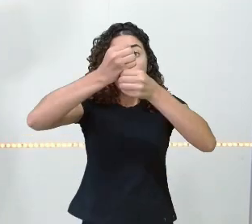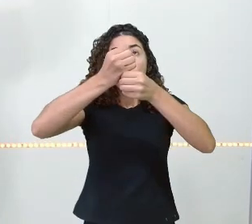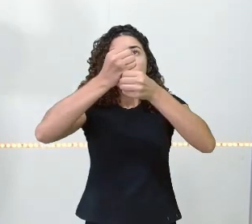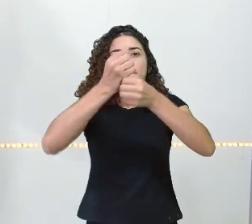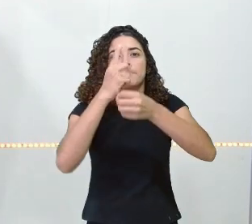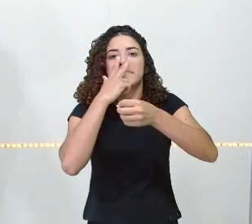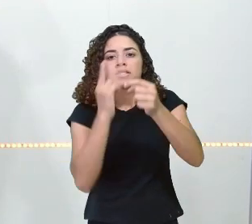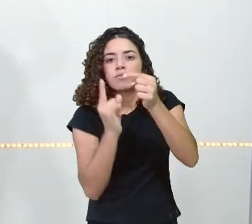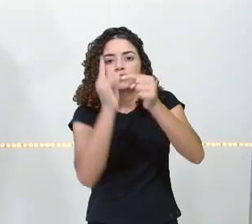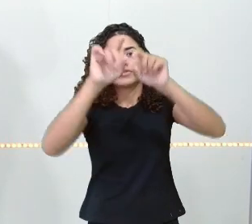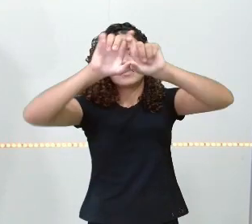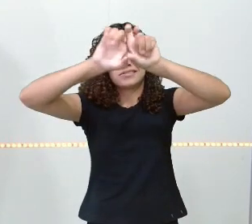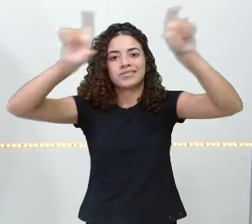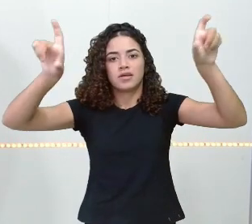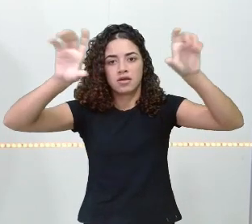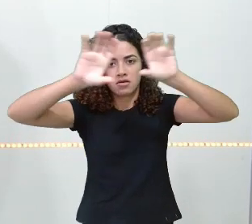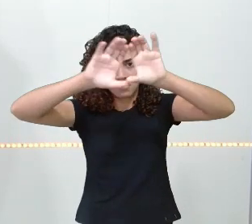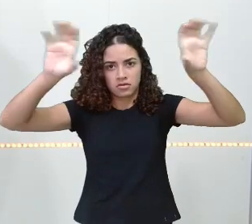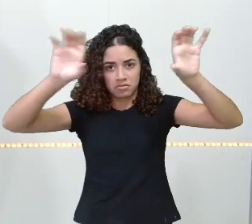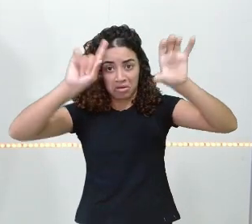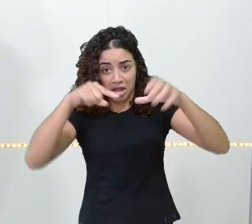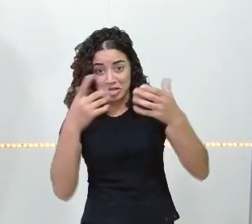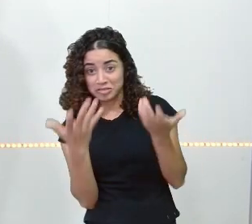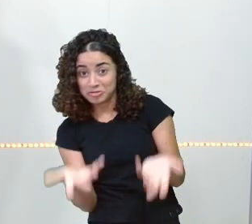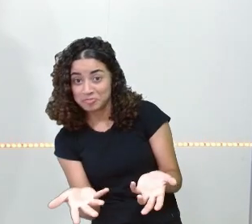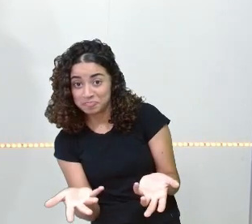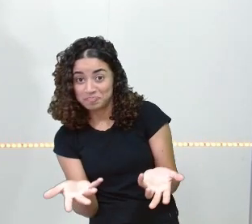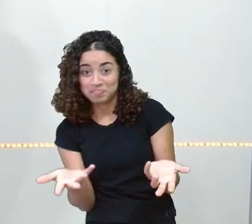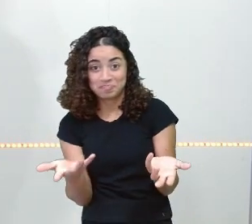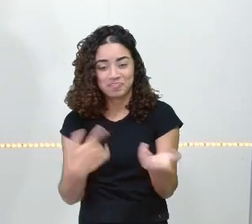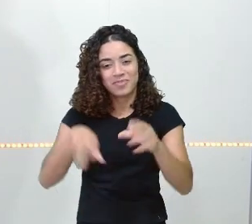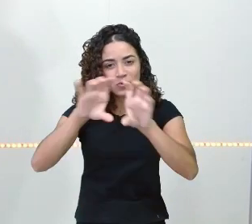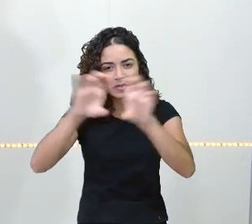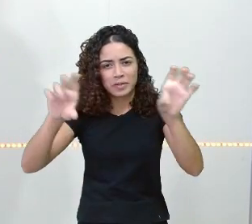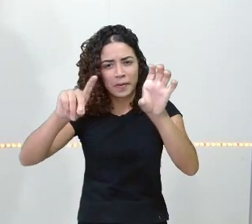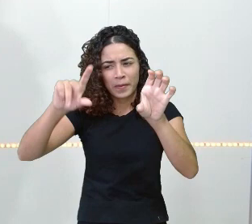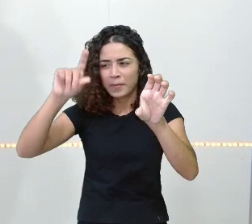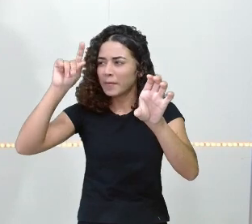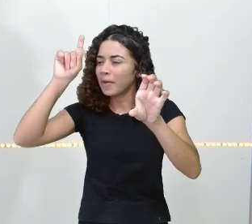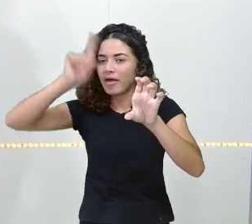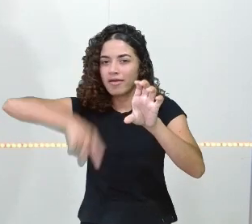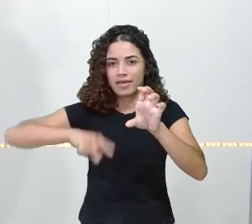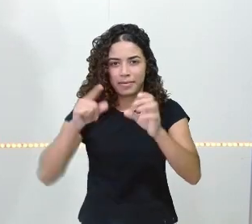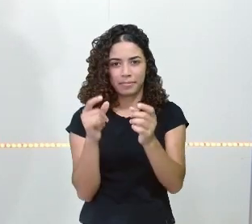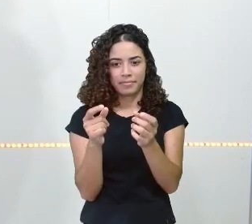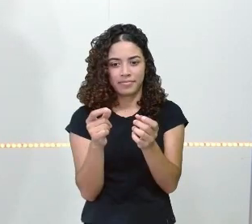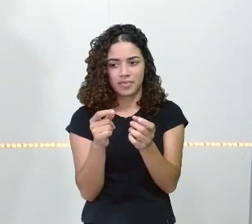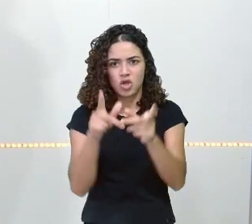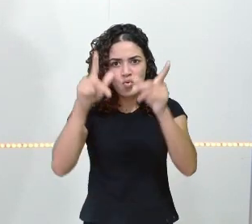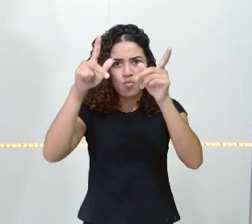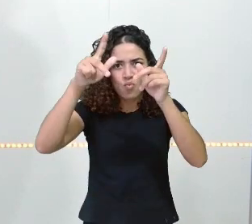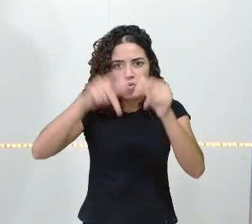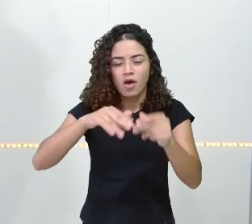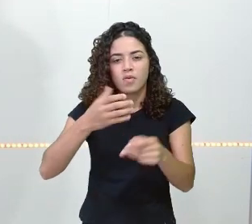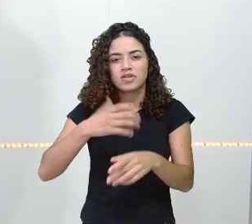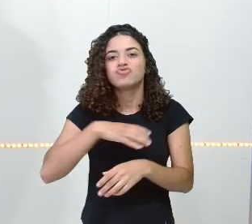pilão furava o céu. Será que era assim? Será que o céu antigamente era da altura de uma girafa?